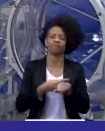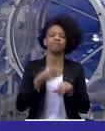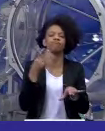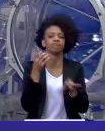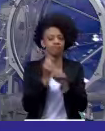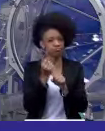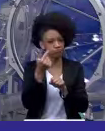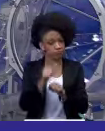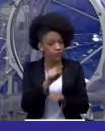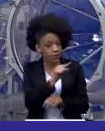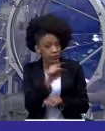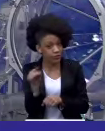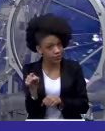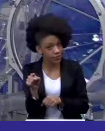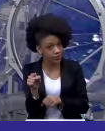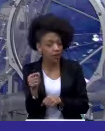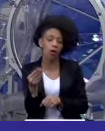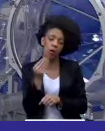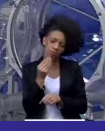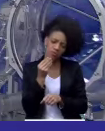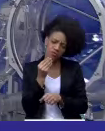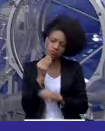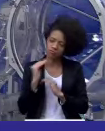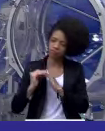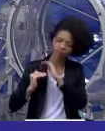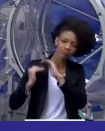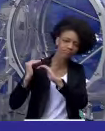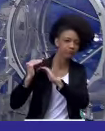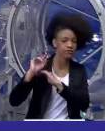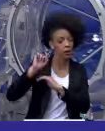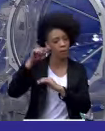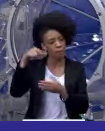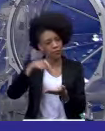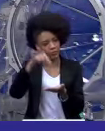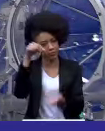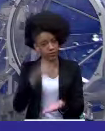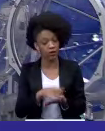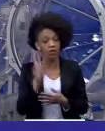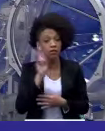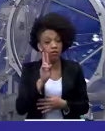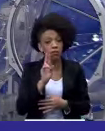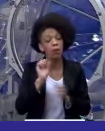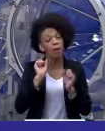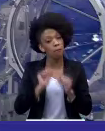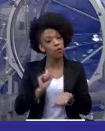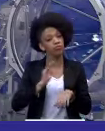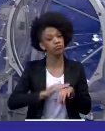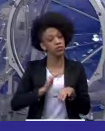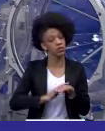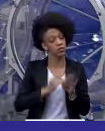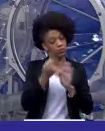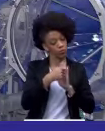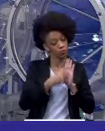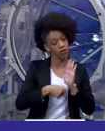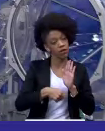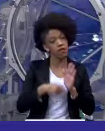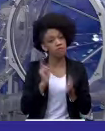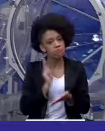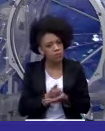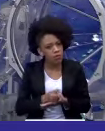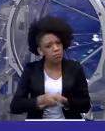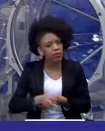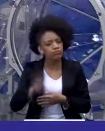acumula e você e aí fica ainda maior para o próximo sorteio lembrando que você pode fazer sua aposta na quina